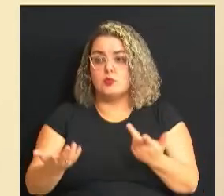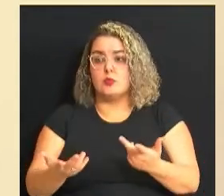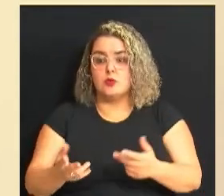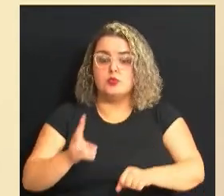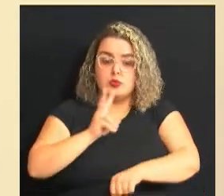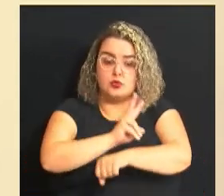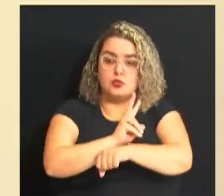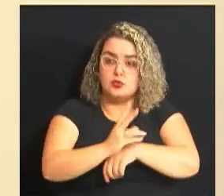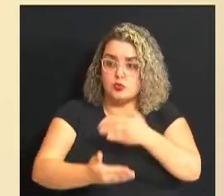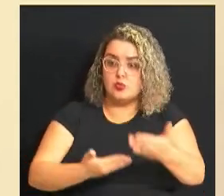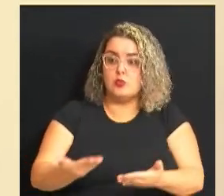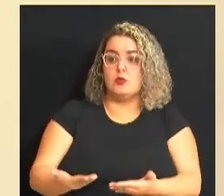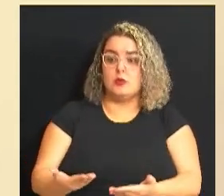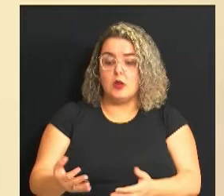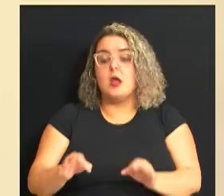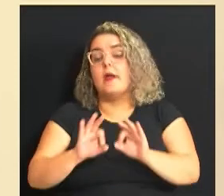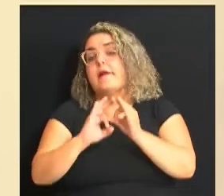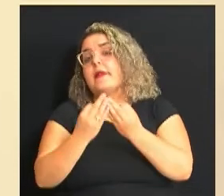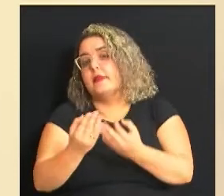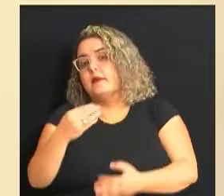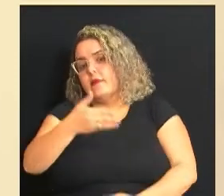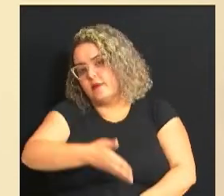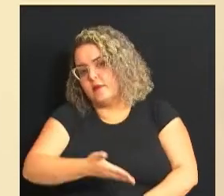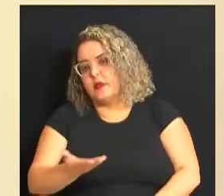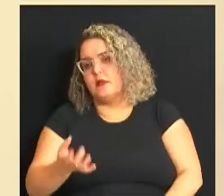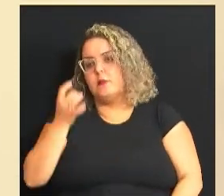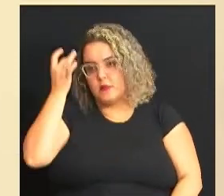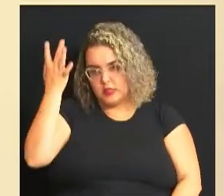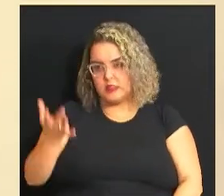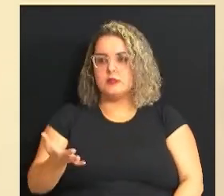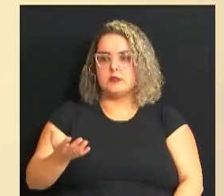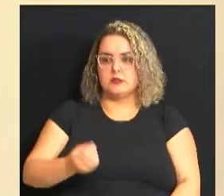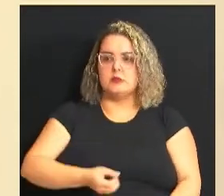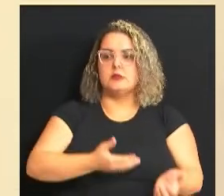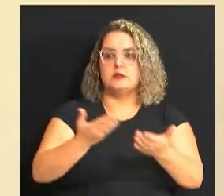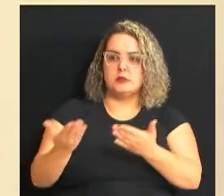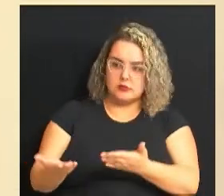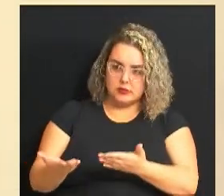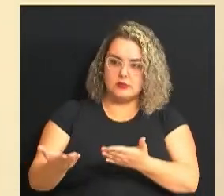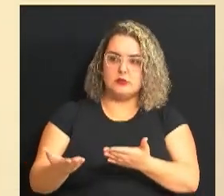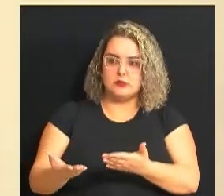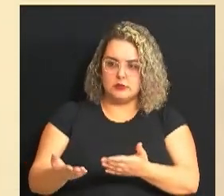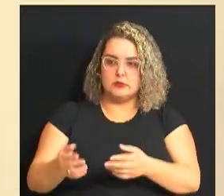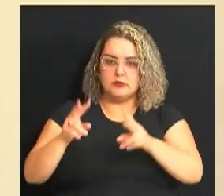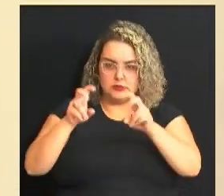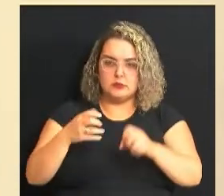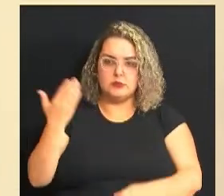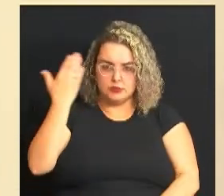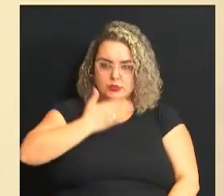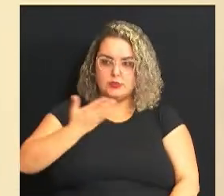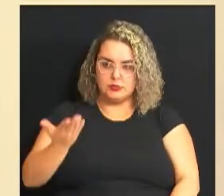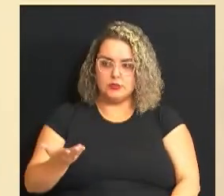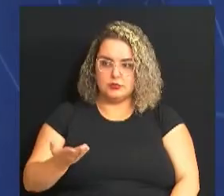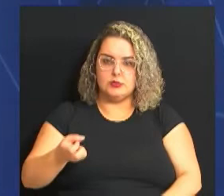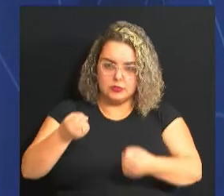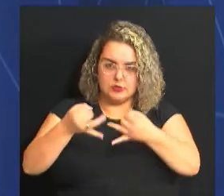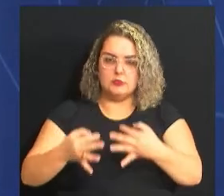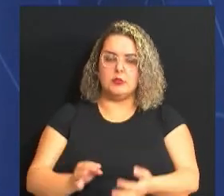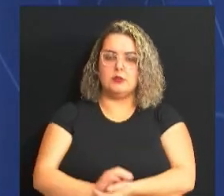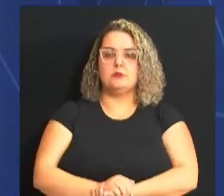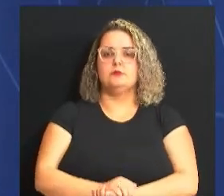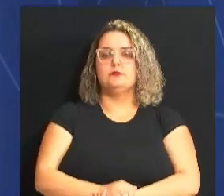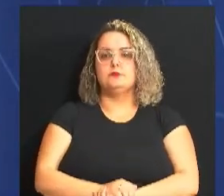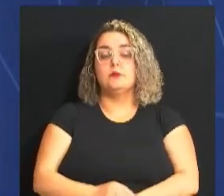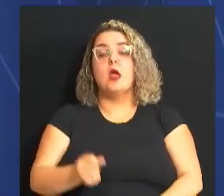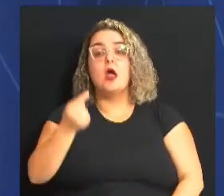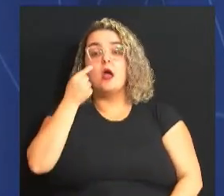é um ente querido, é da família, então é mais fácil ela apresentar essa questão de prova e tá justificando. Olha só,